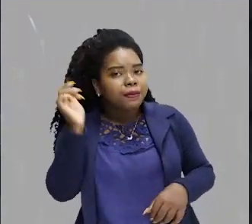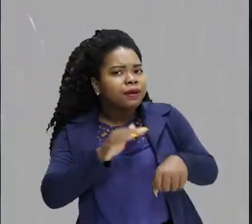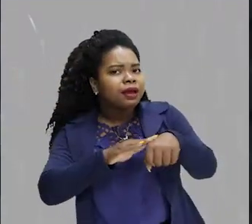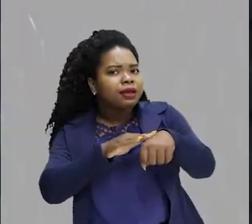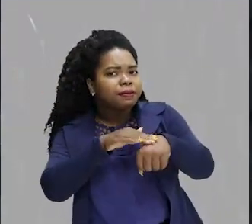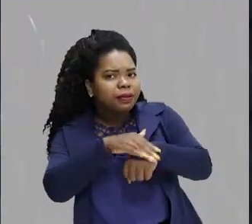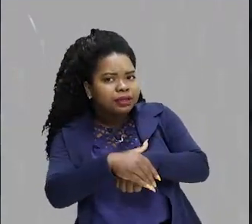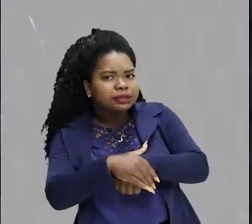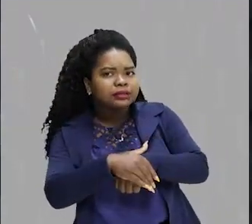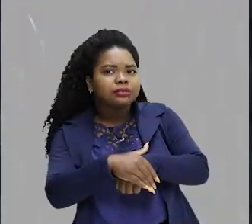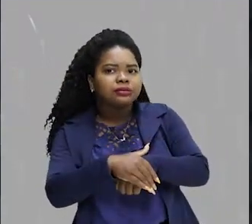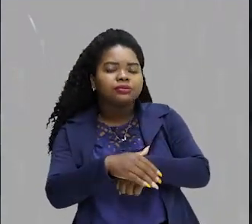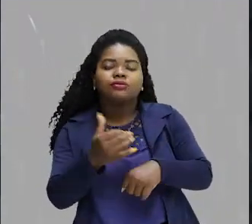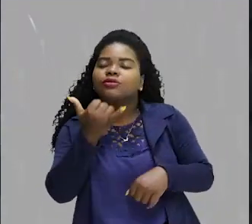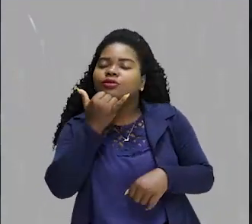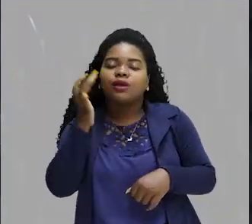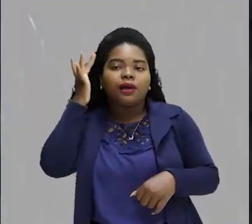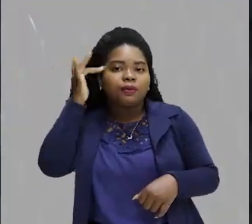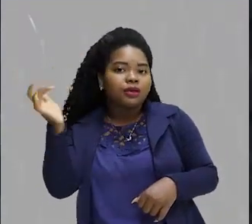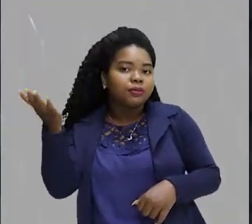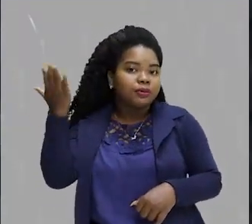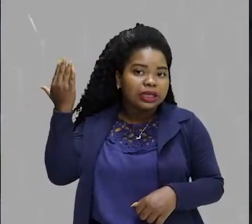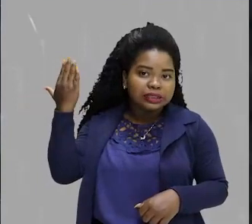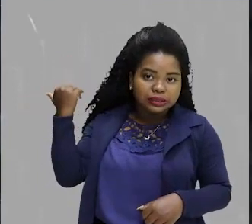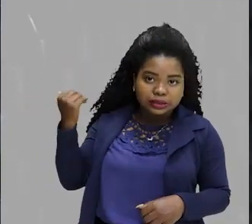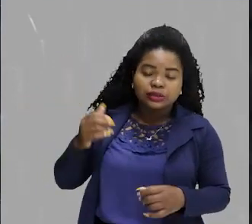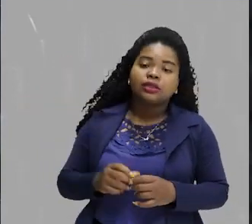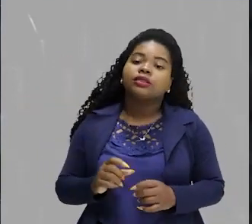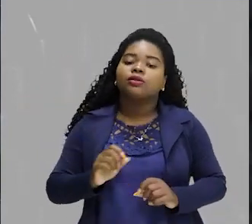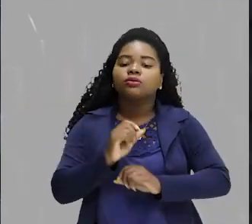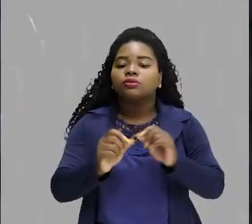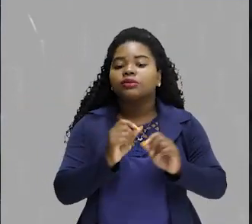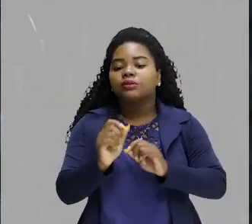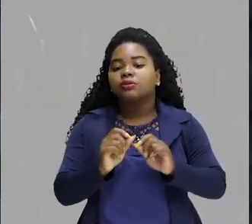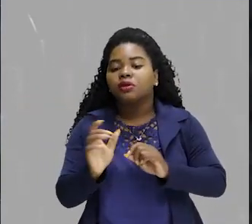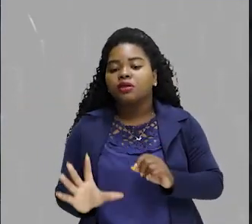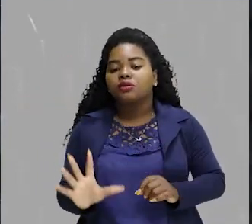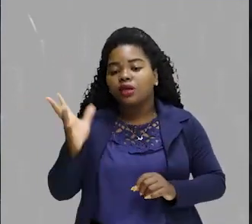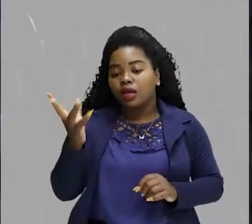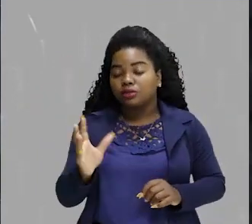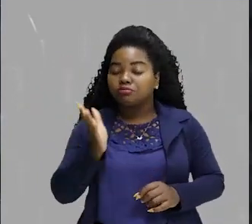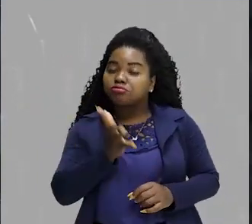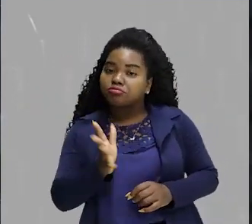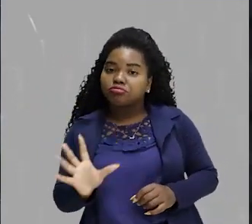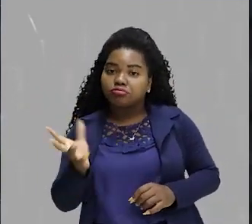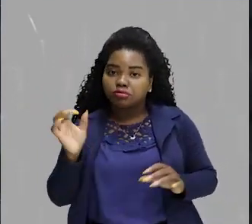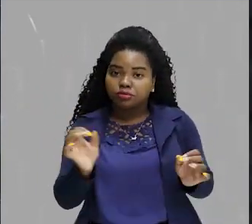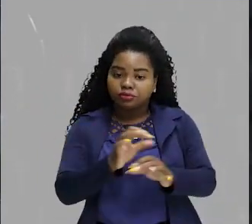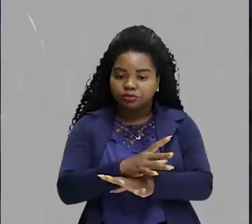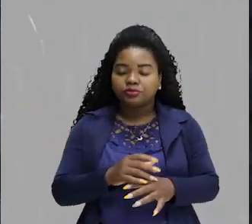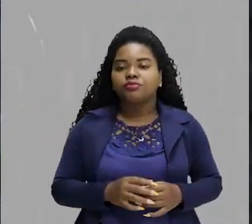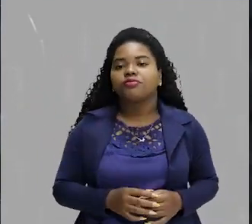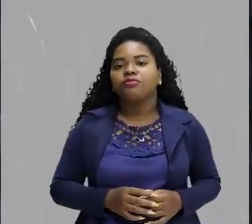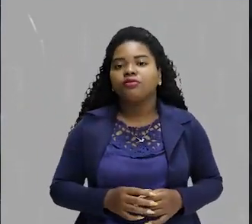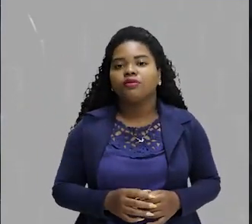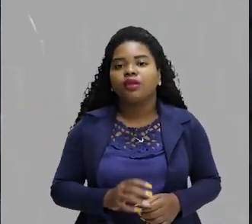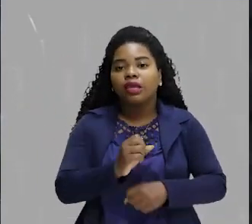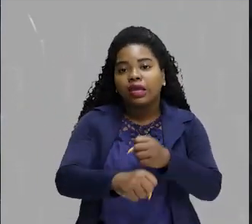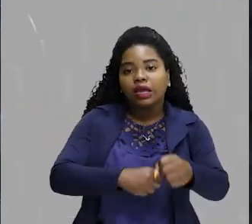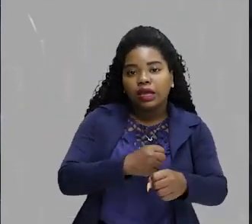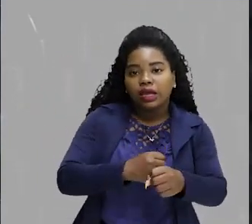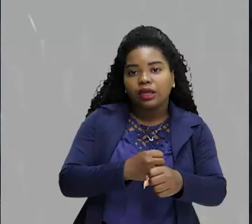Então, sempre fazendo referência a algo que já aconteceu. Last year, ano passado. Last